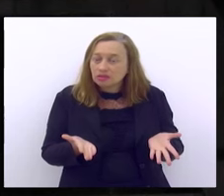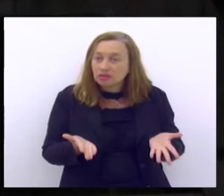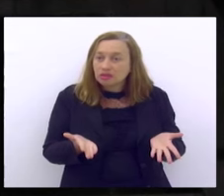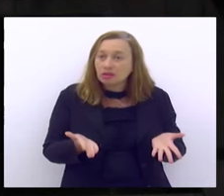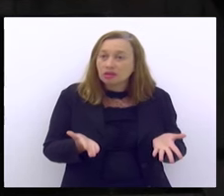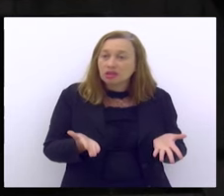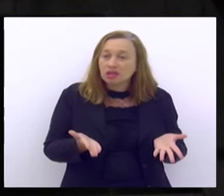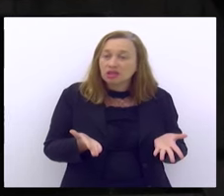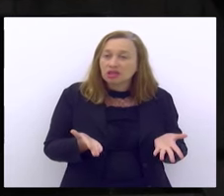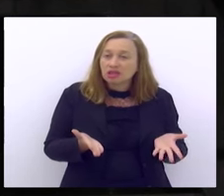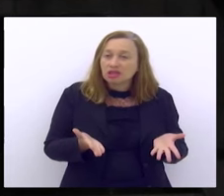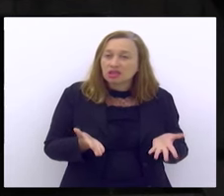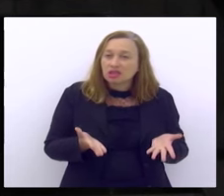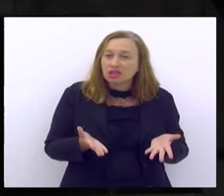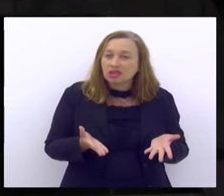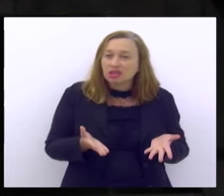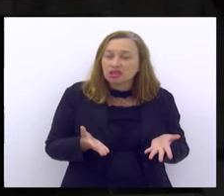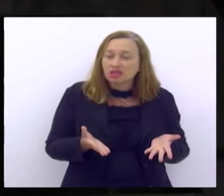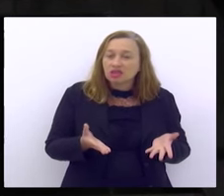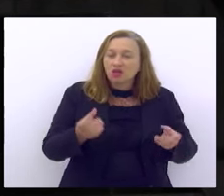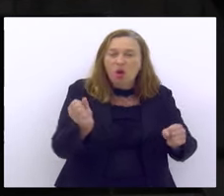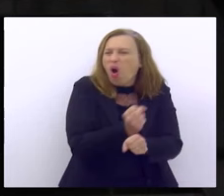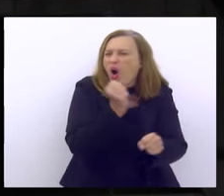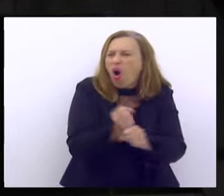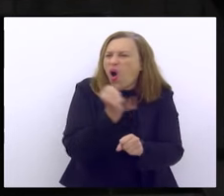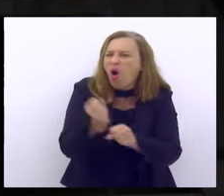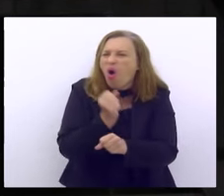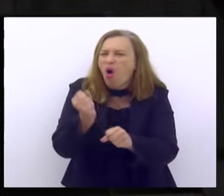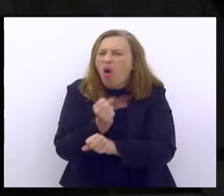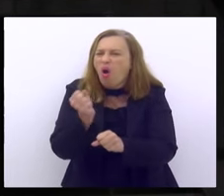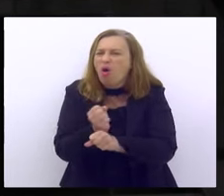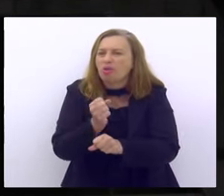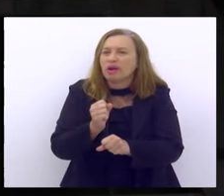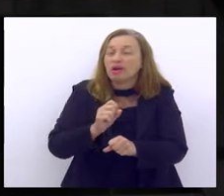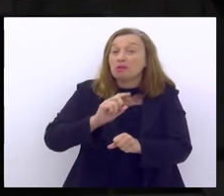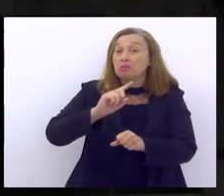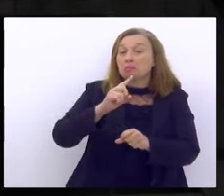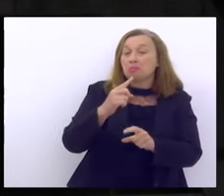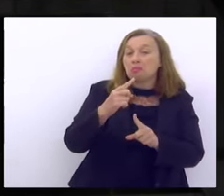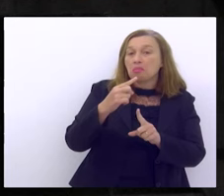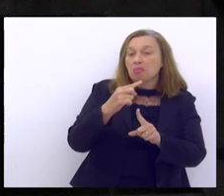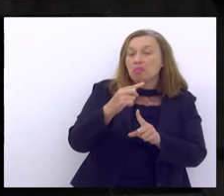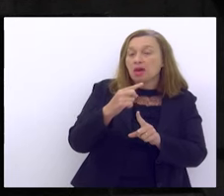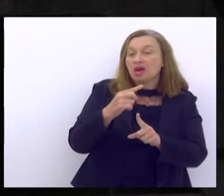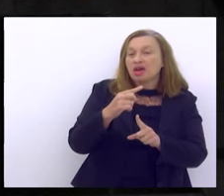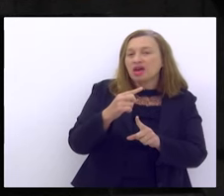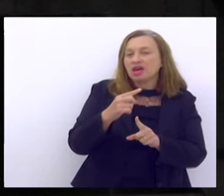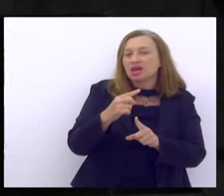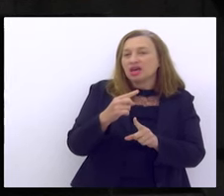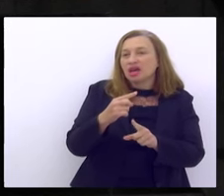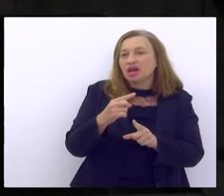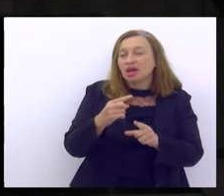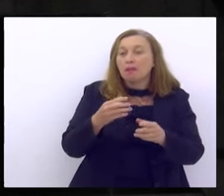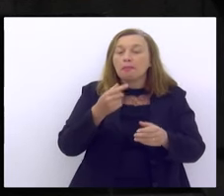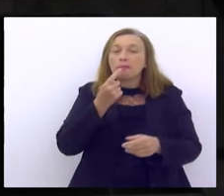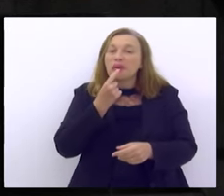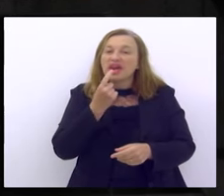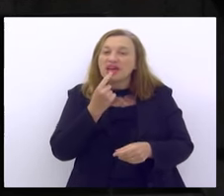derramar bilhões em obras a menos de um ano da eleição, tentando enganar as